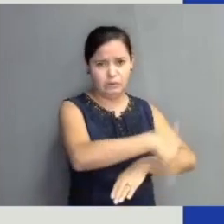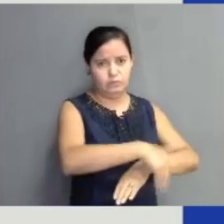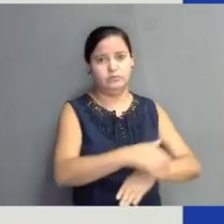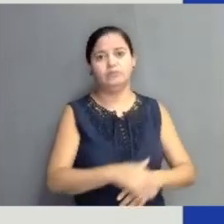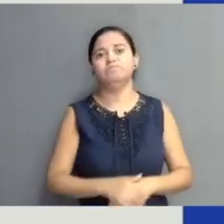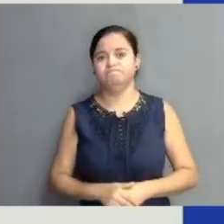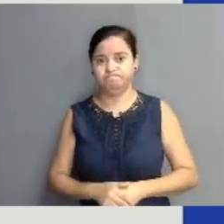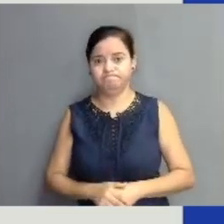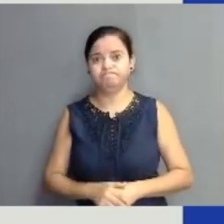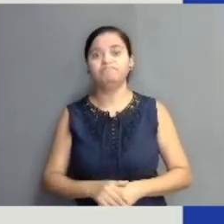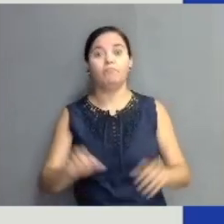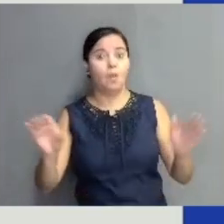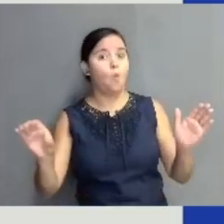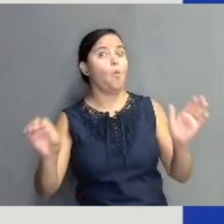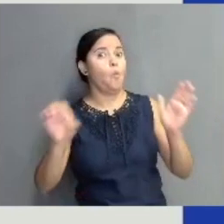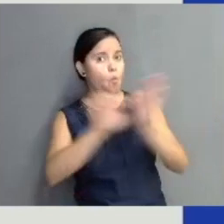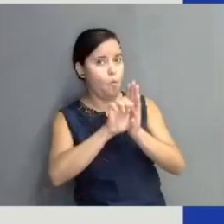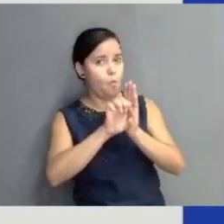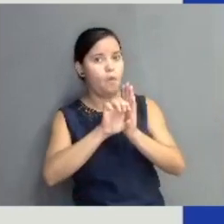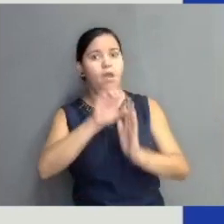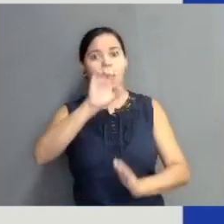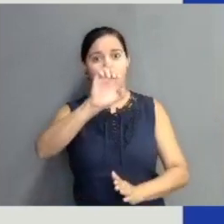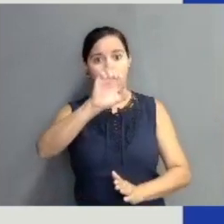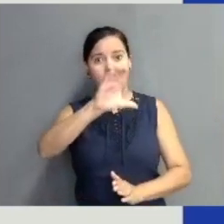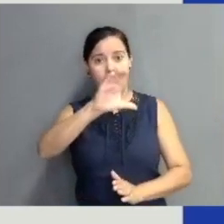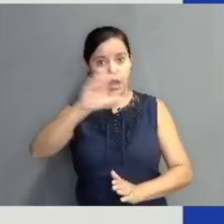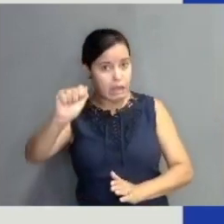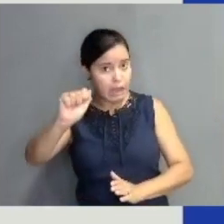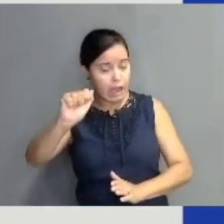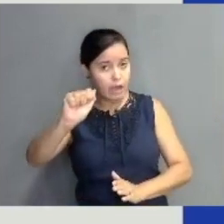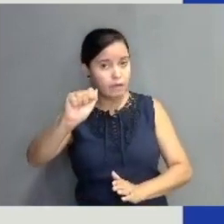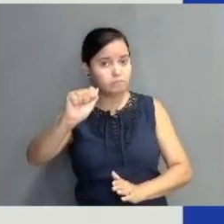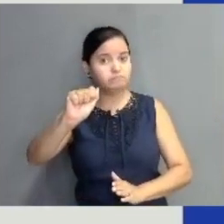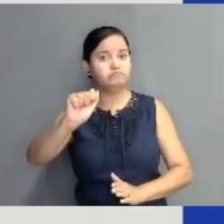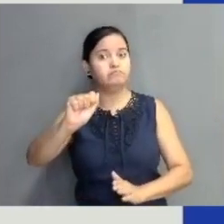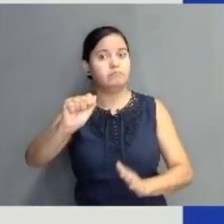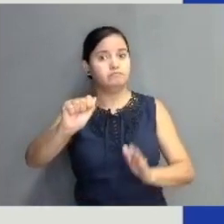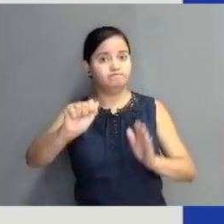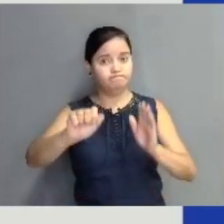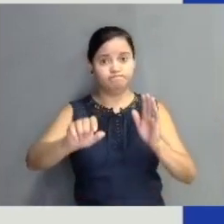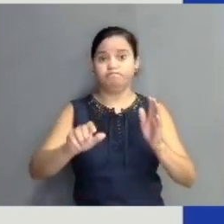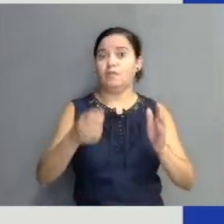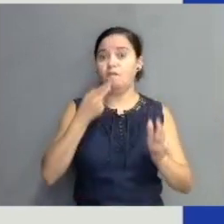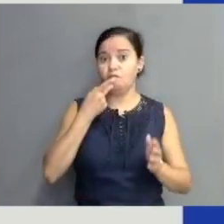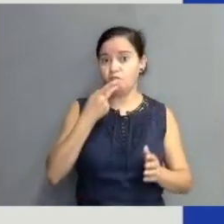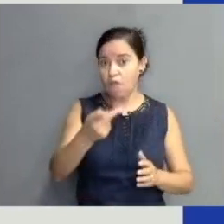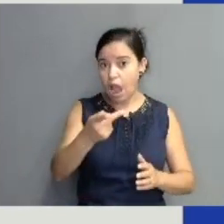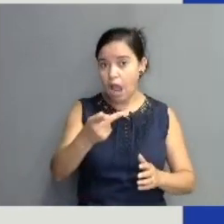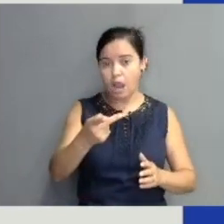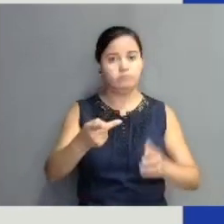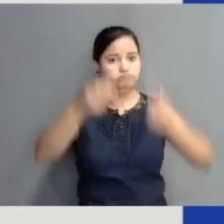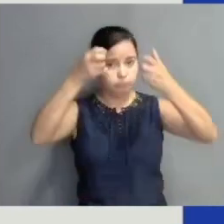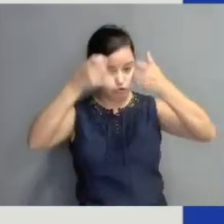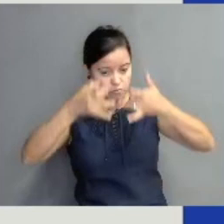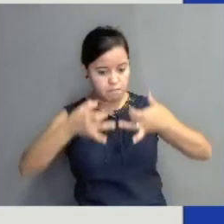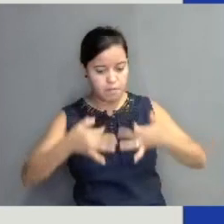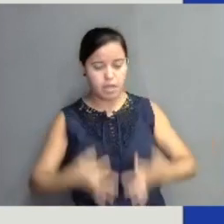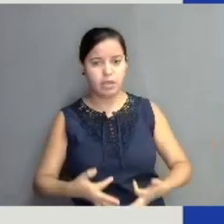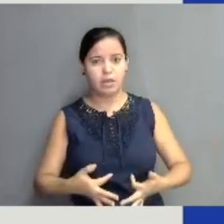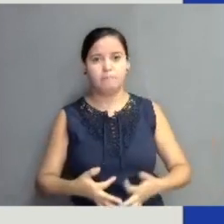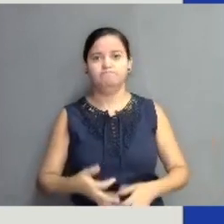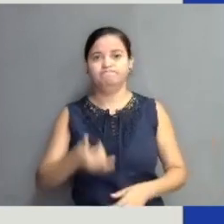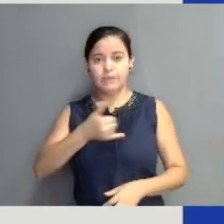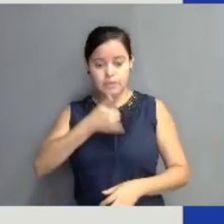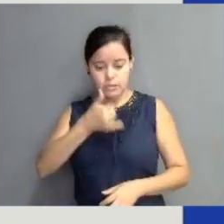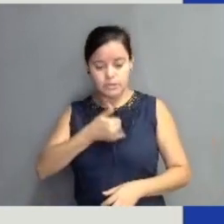ECA, que é o Estatuto da Criança e do Adolescente, diz que, com todas as letras, abaixo dos 16